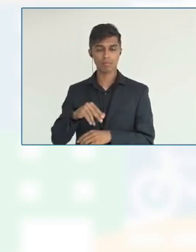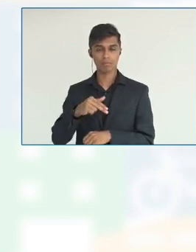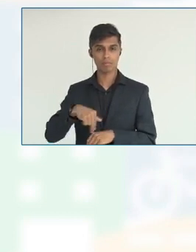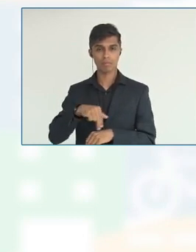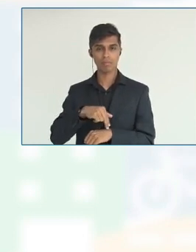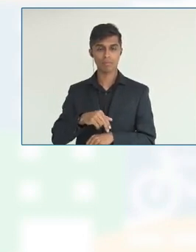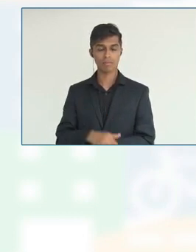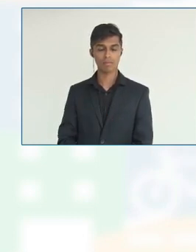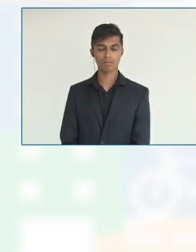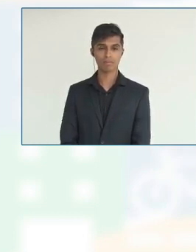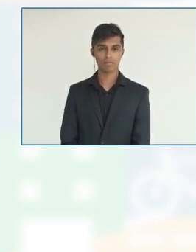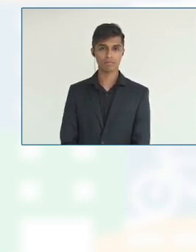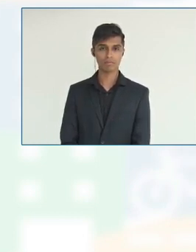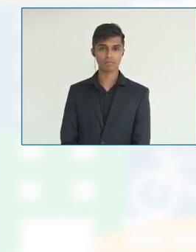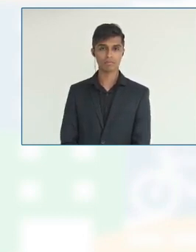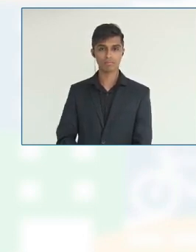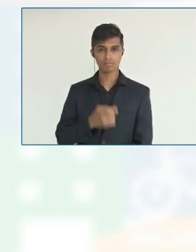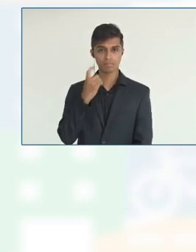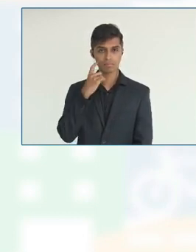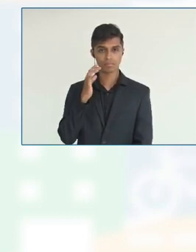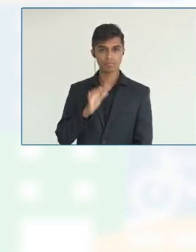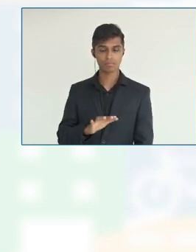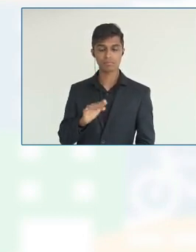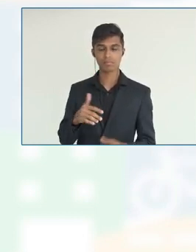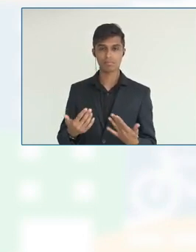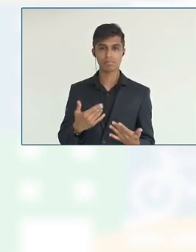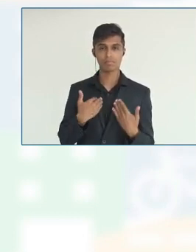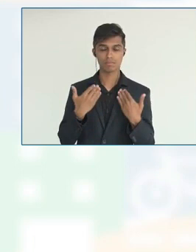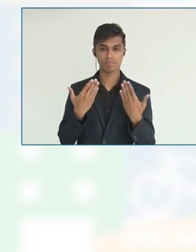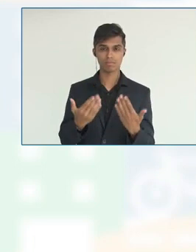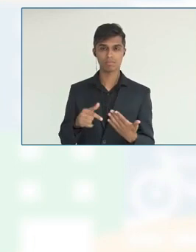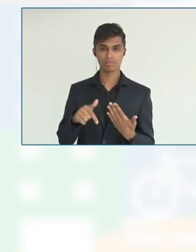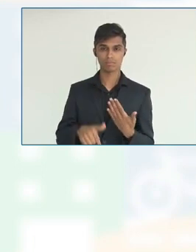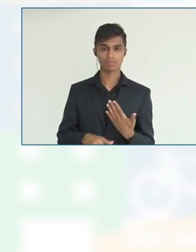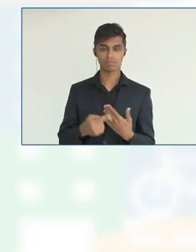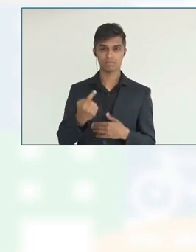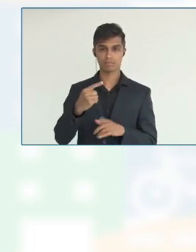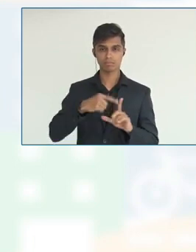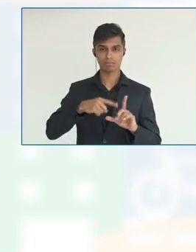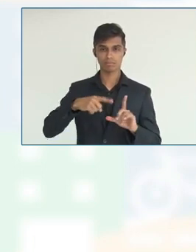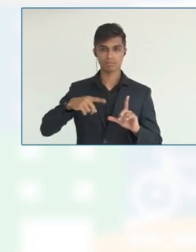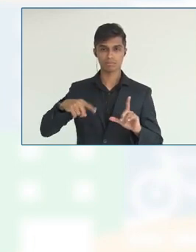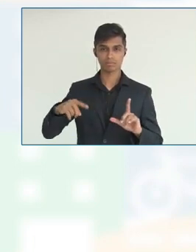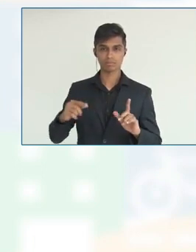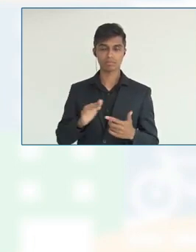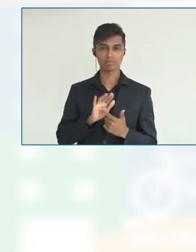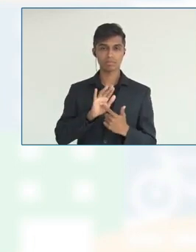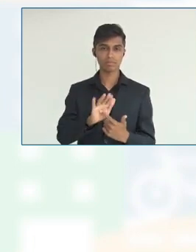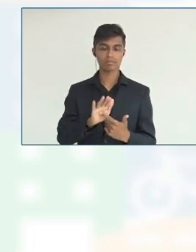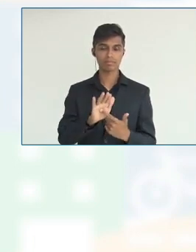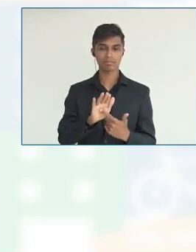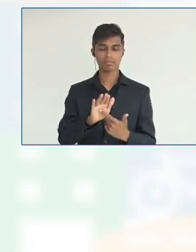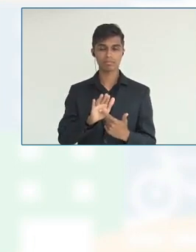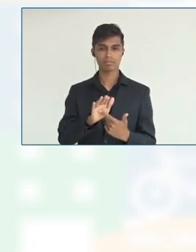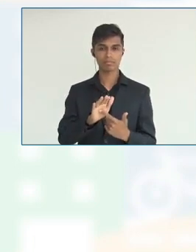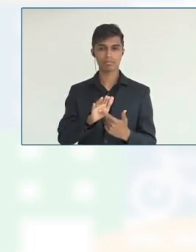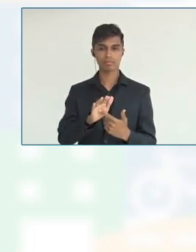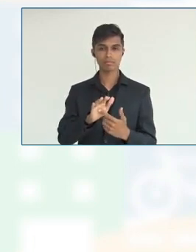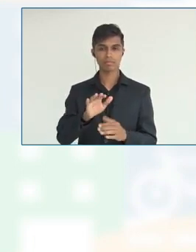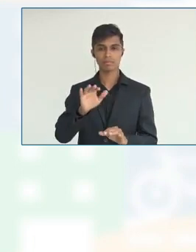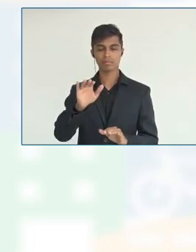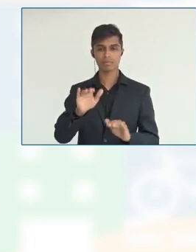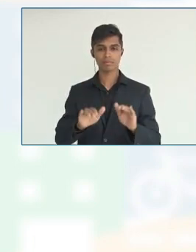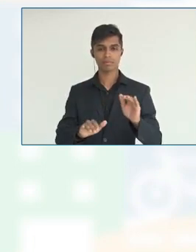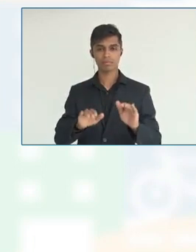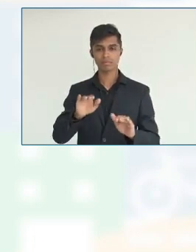nacional. Pensando assim, né, eu trago aqui um gráfico, né, que representa a proporção,